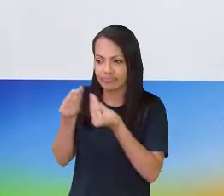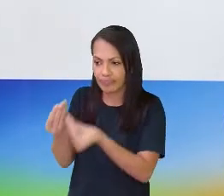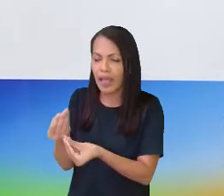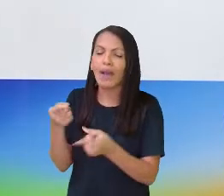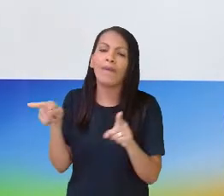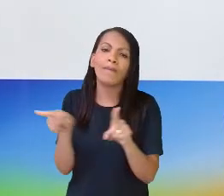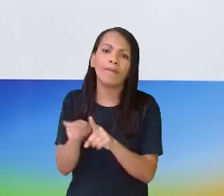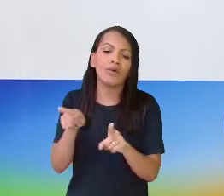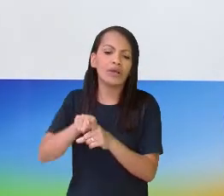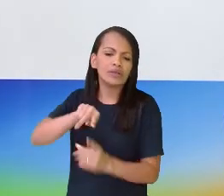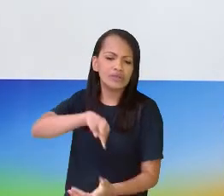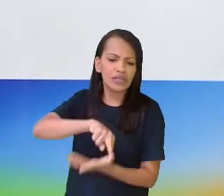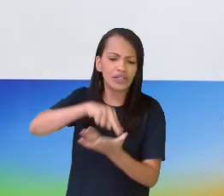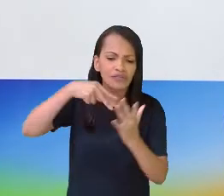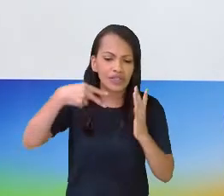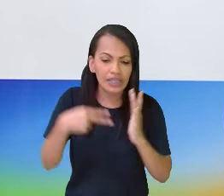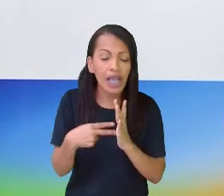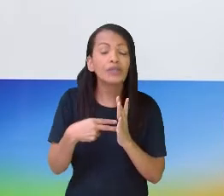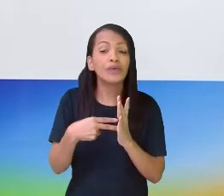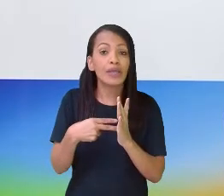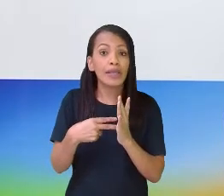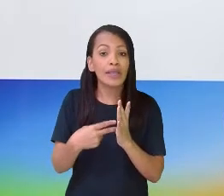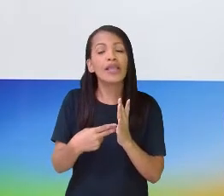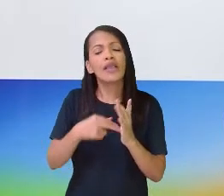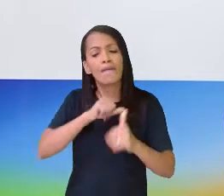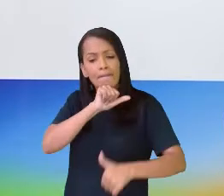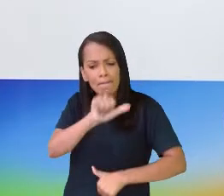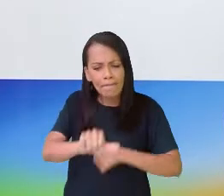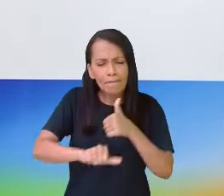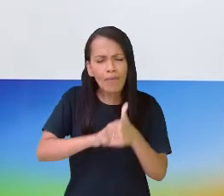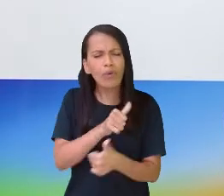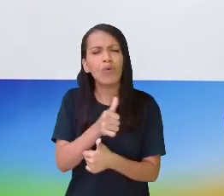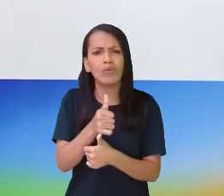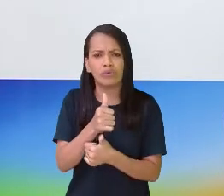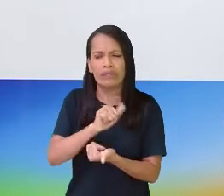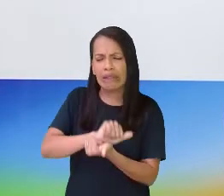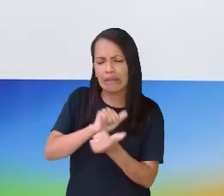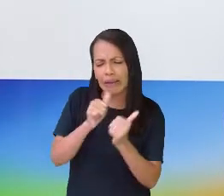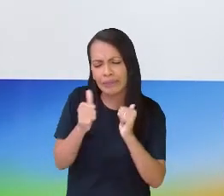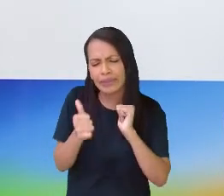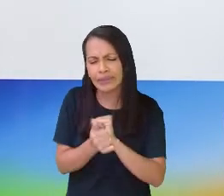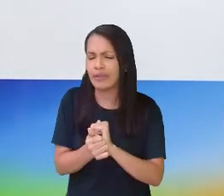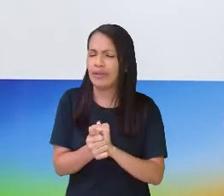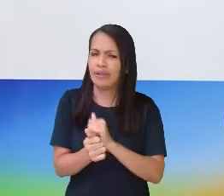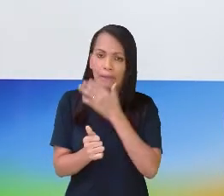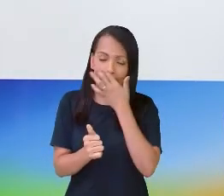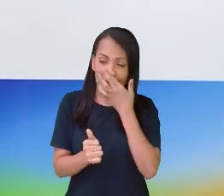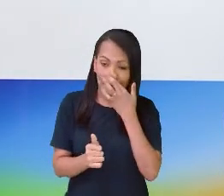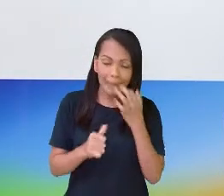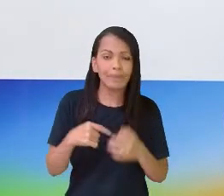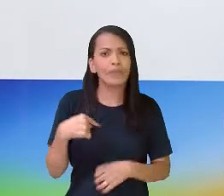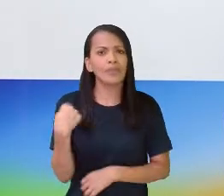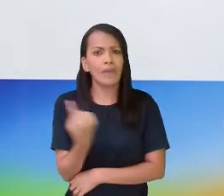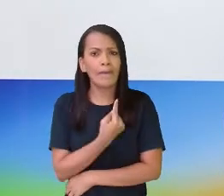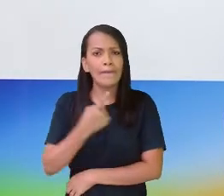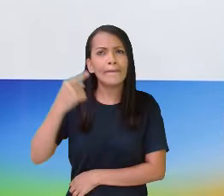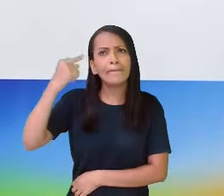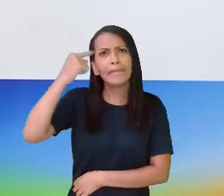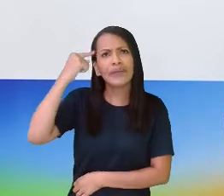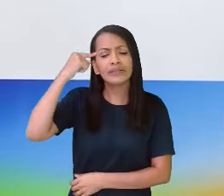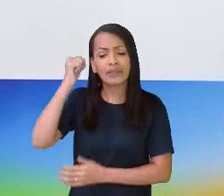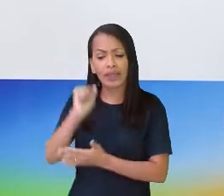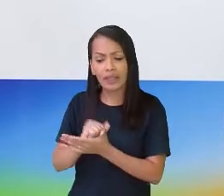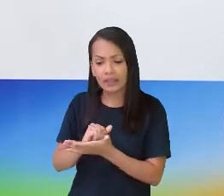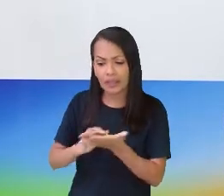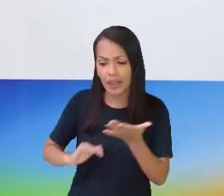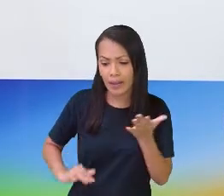ele seja transformador para o estudante, né? Não é muito interessante, né, que a gente pense nas atividades e que a